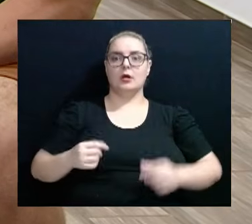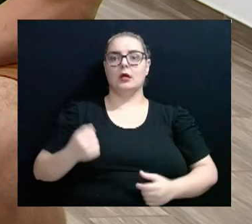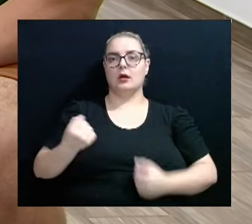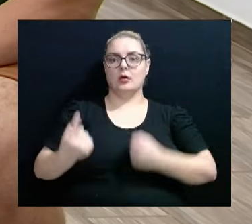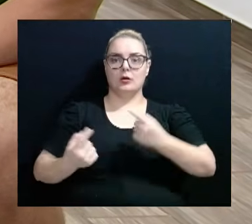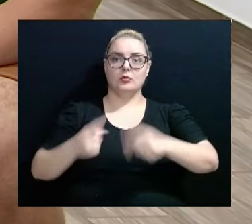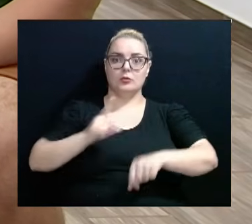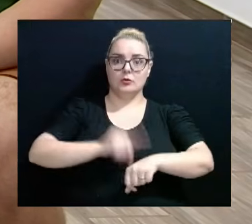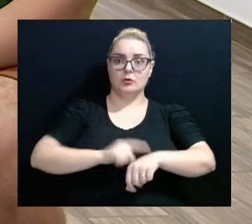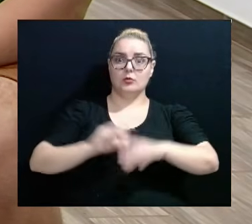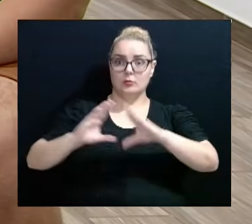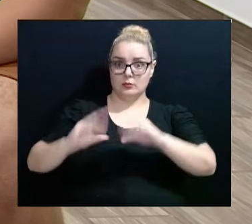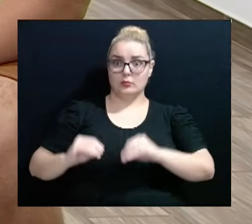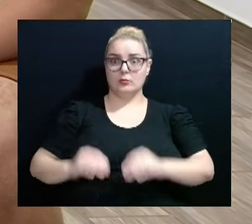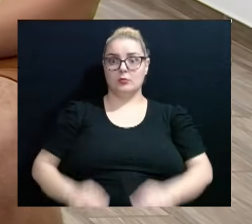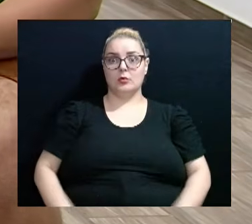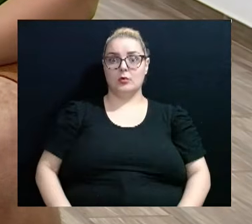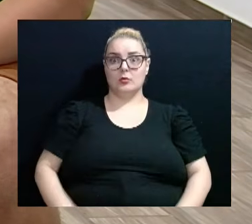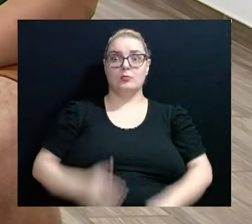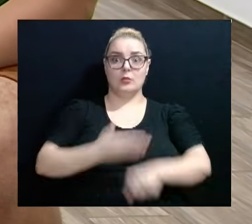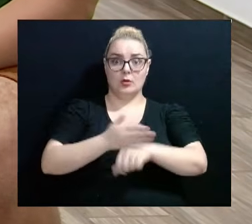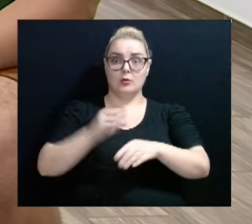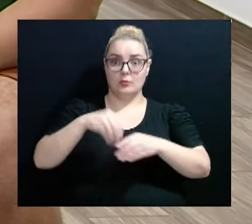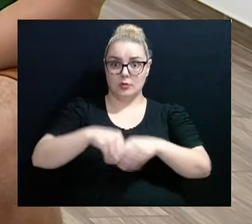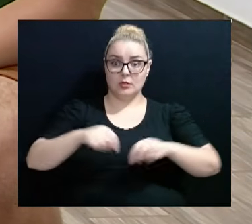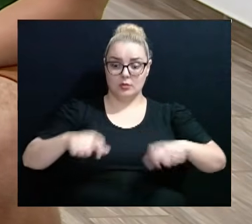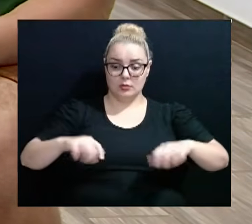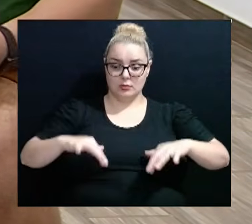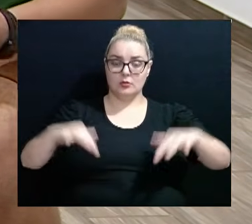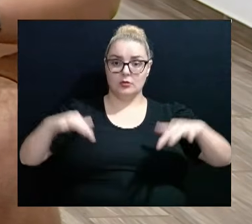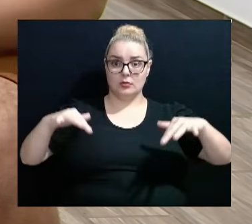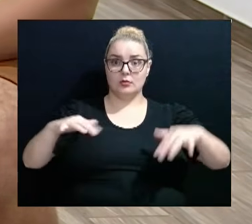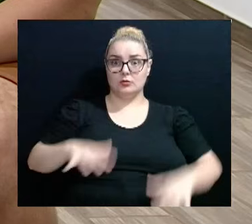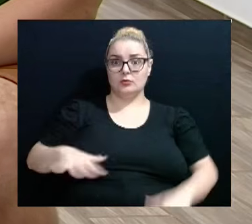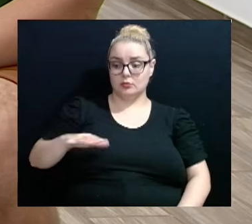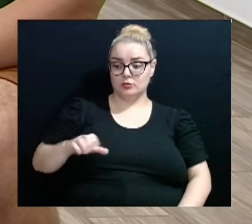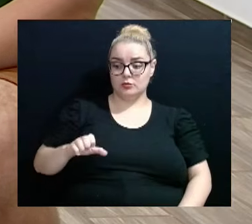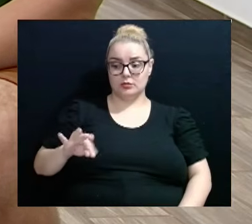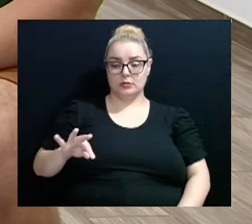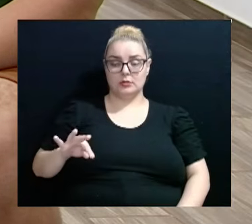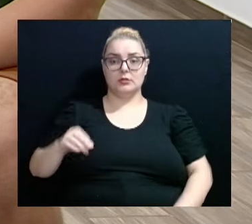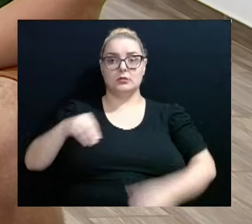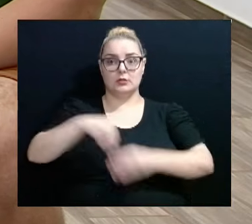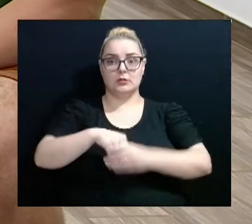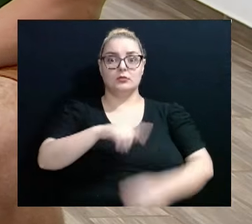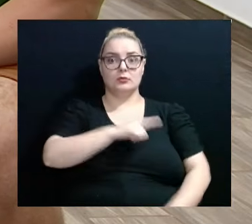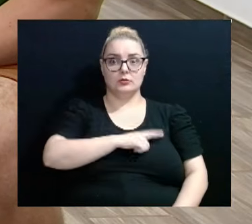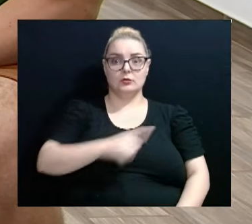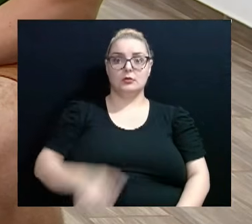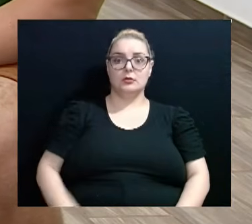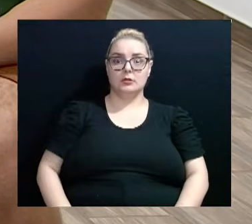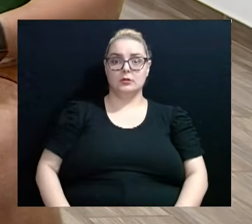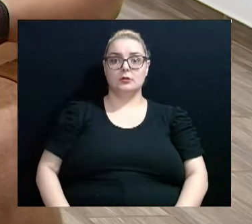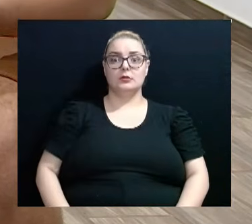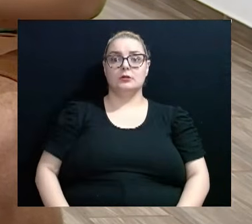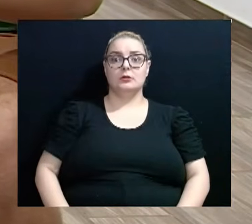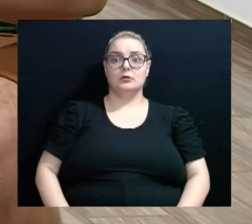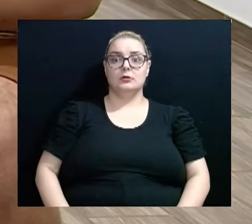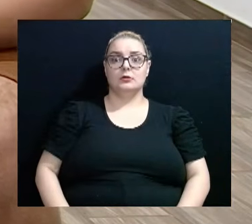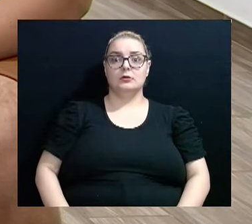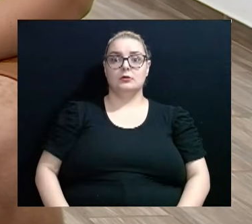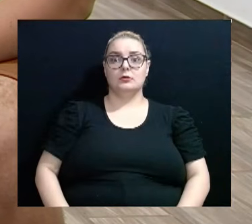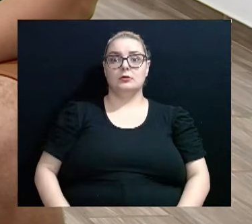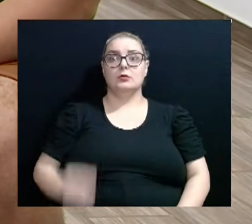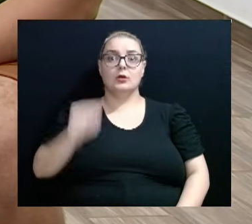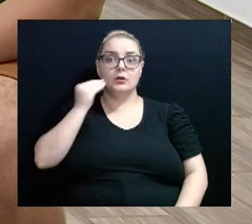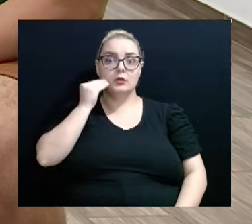o Guarani, sendo bem claro, o foco principal do Guarani é o futebol, né? Mas eles nos